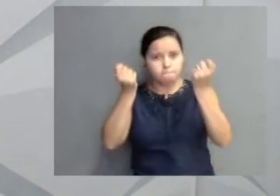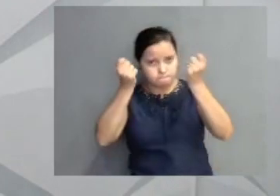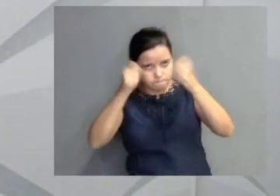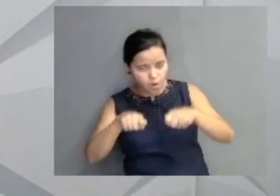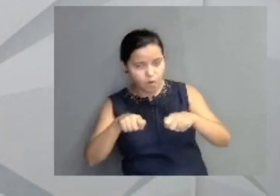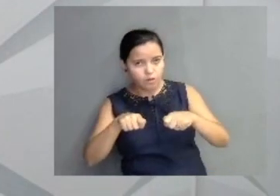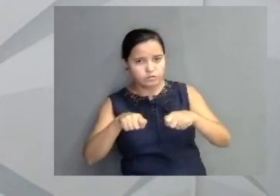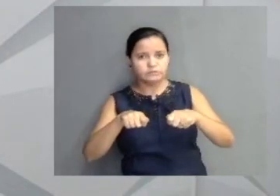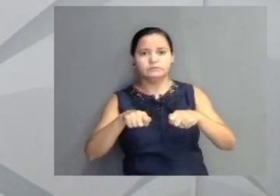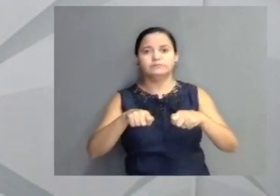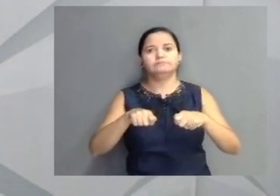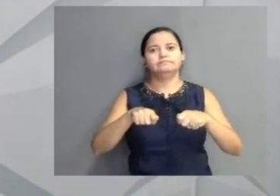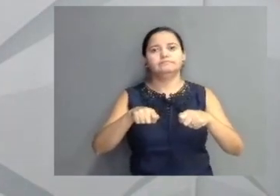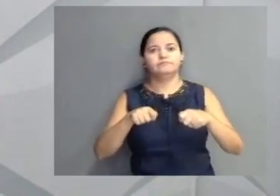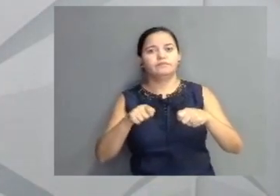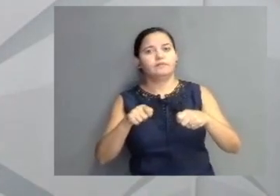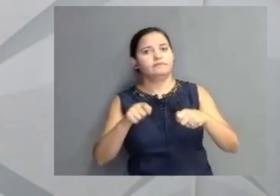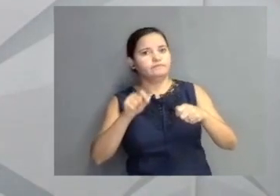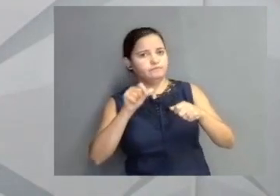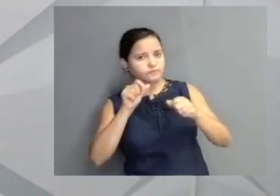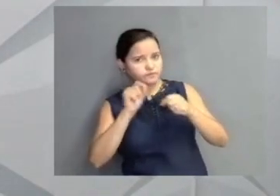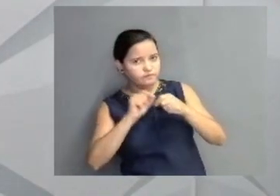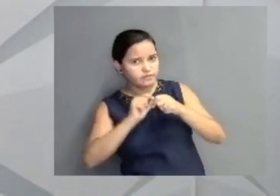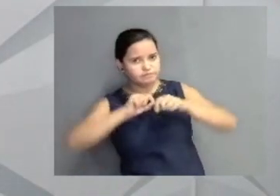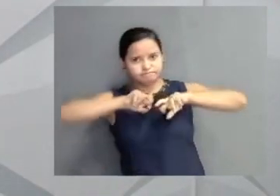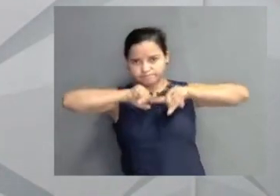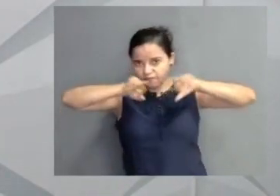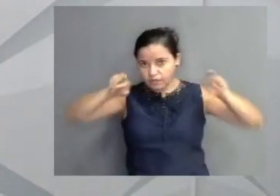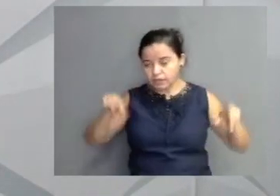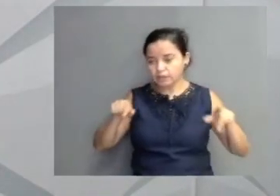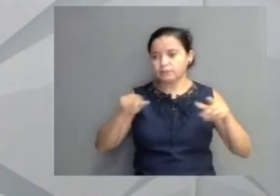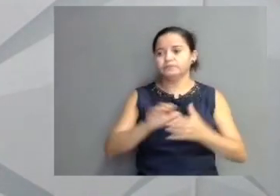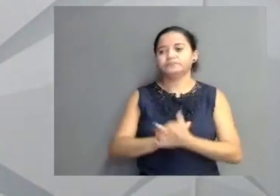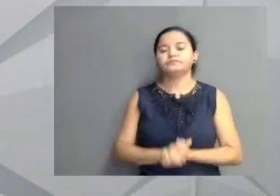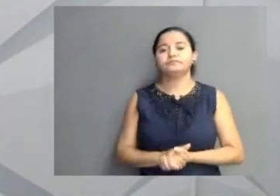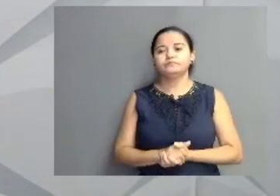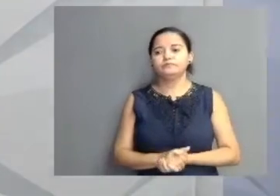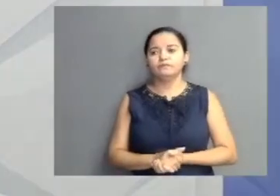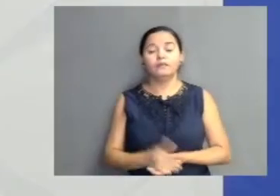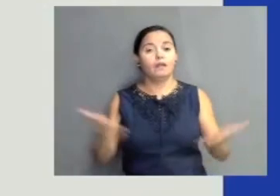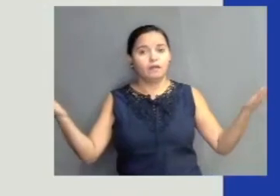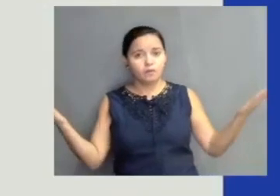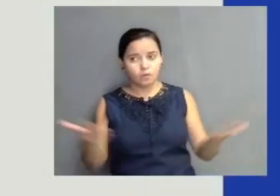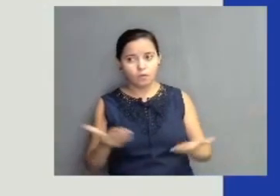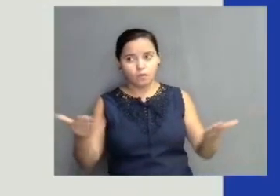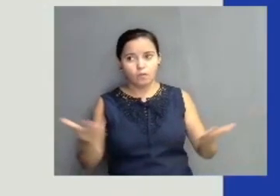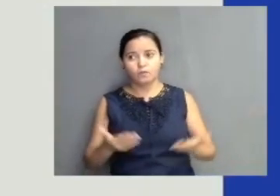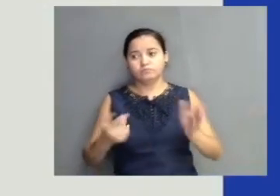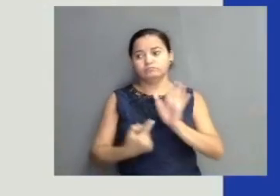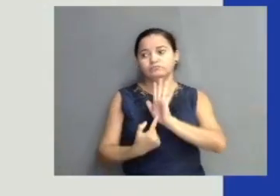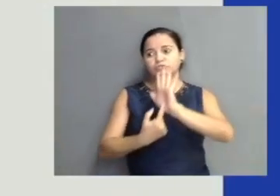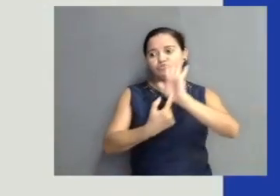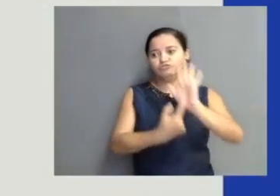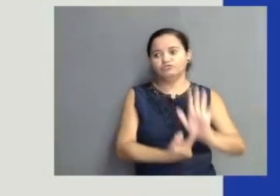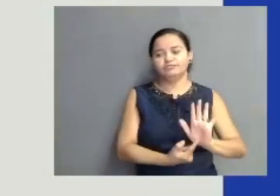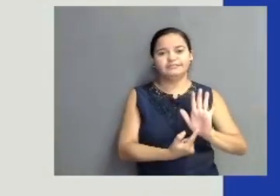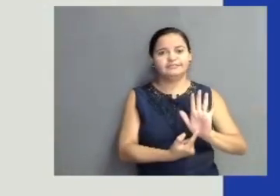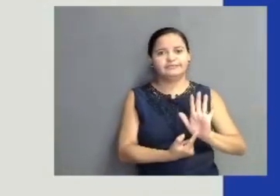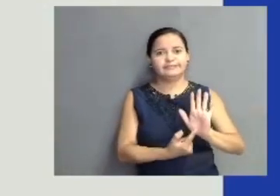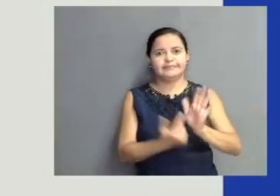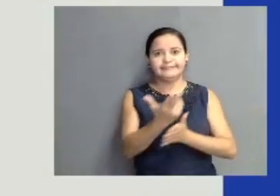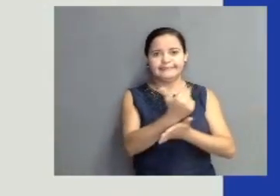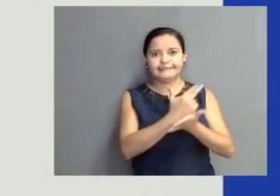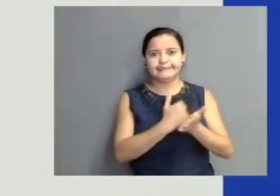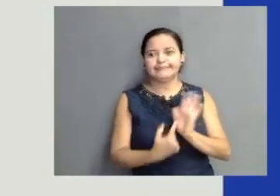esse mundo de possibilidades. Aqui eu trouxe também, né, a figura dos cantadores de viola, né? É uma obra